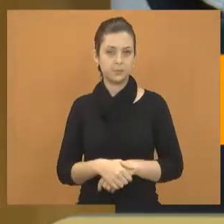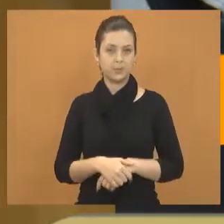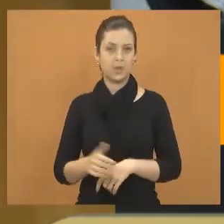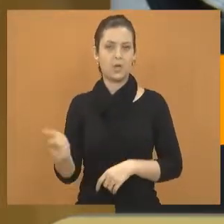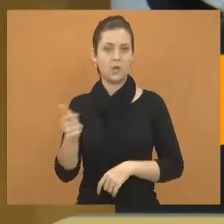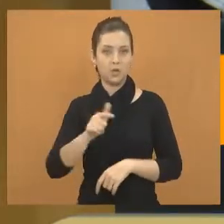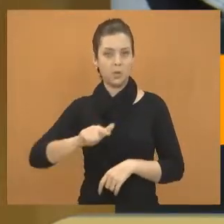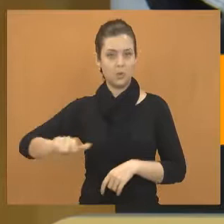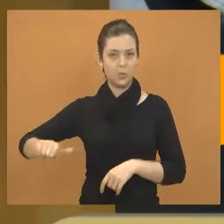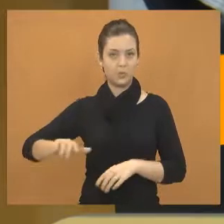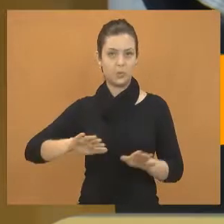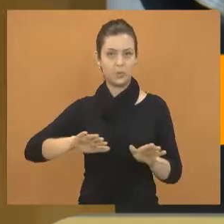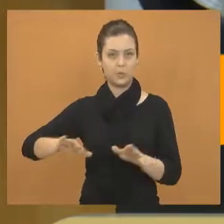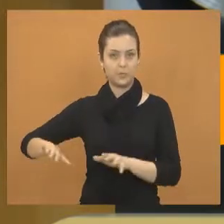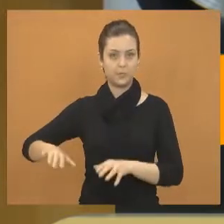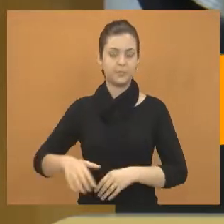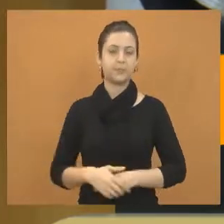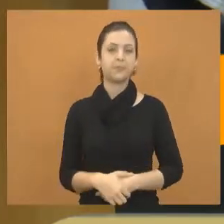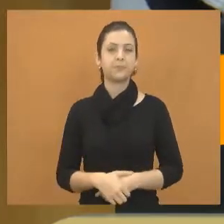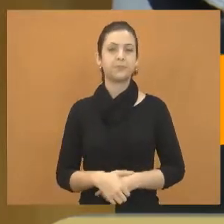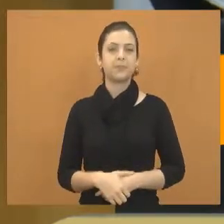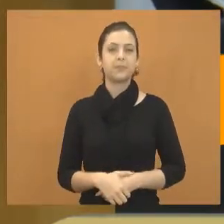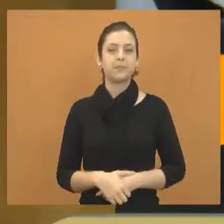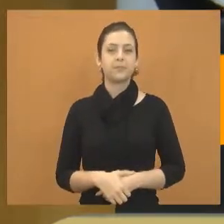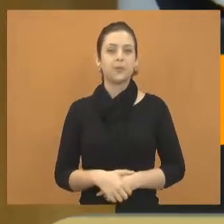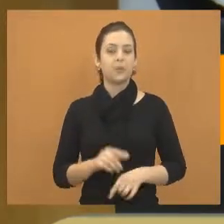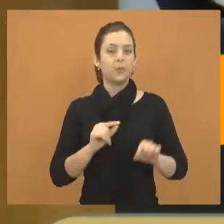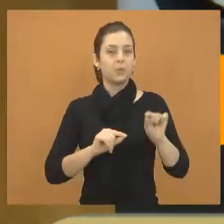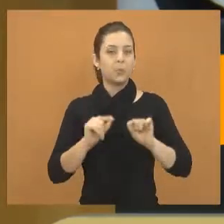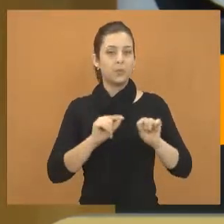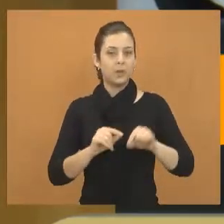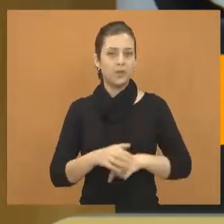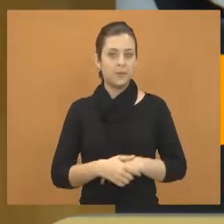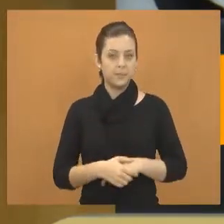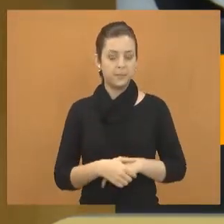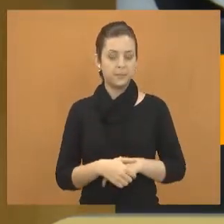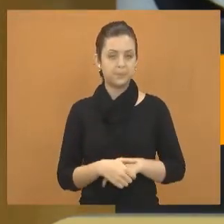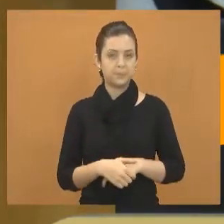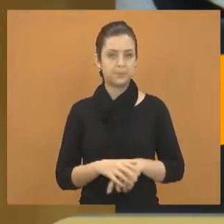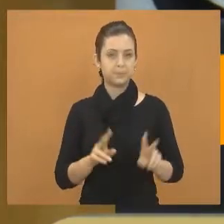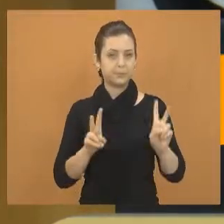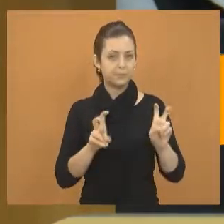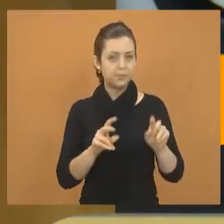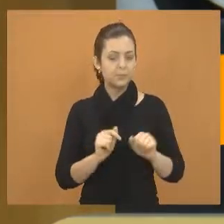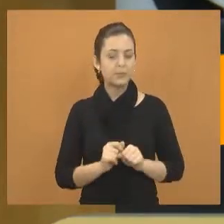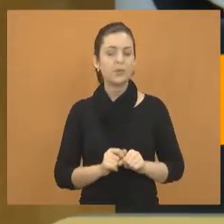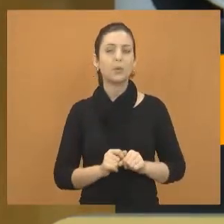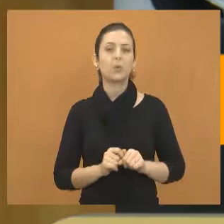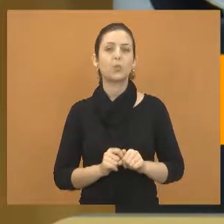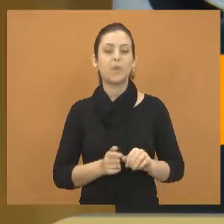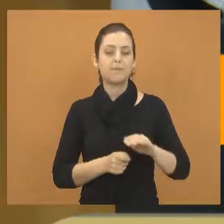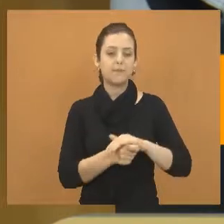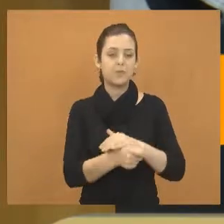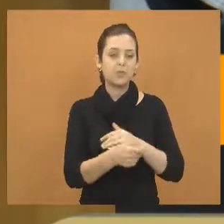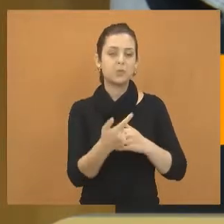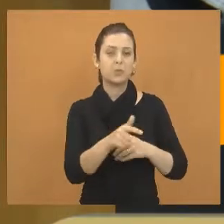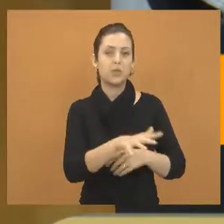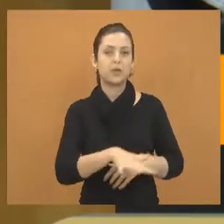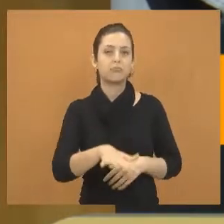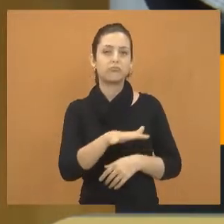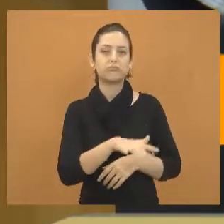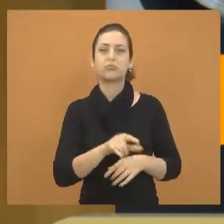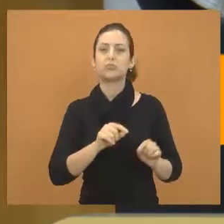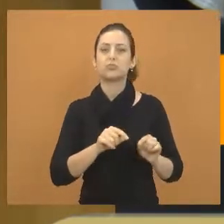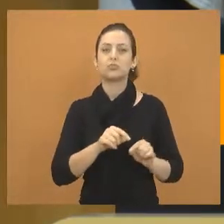questão que eu tenho debatido bastante aqui na Câmara Municipal é com relação aos investimentos na